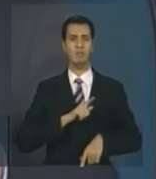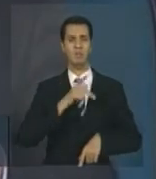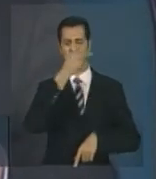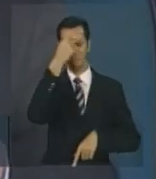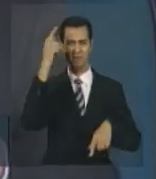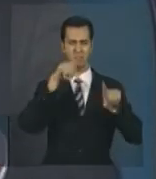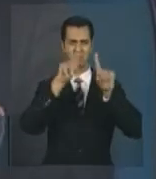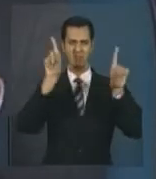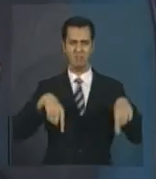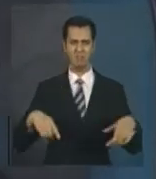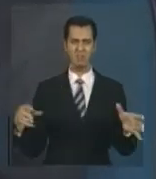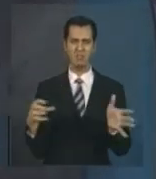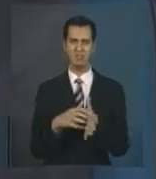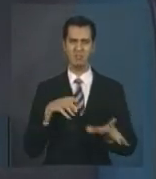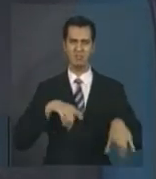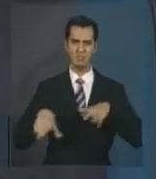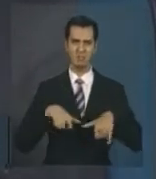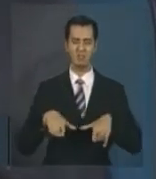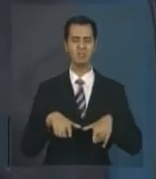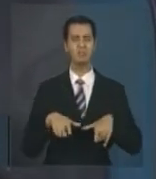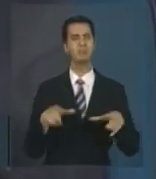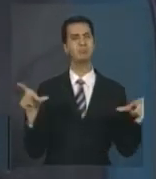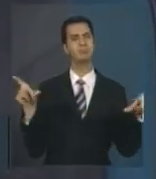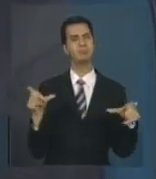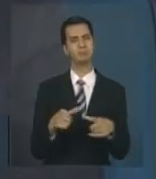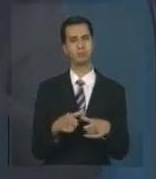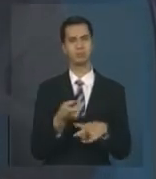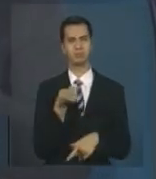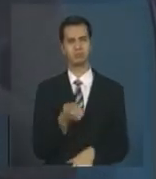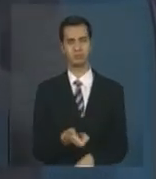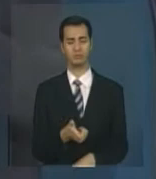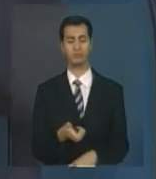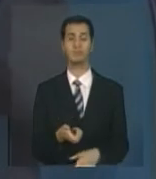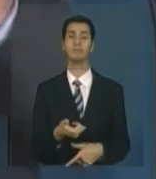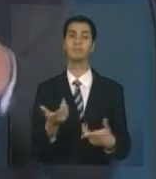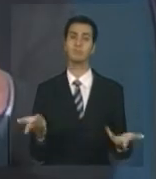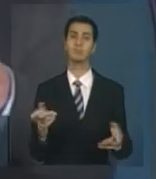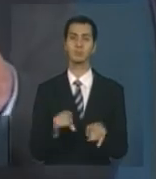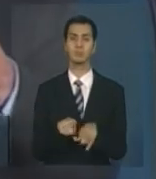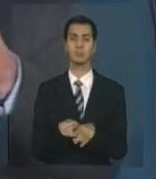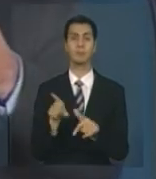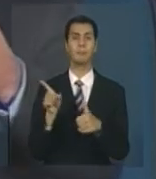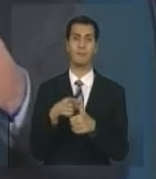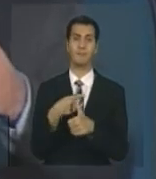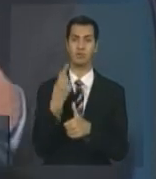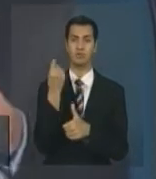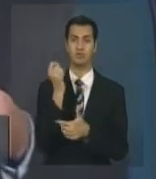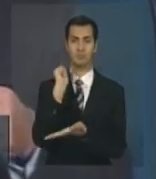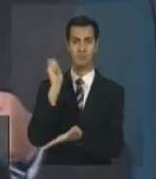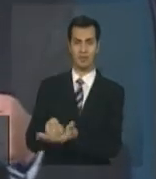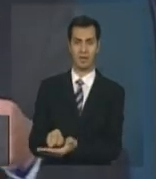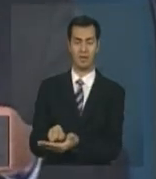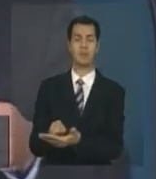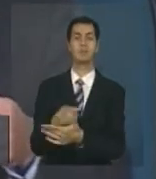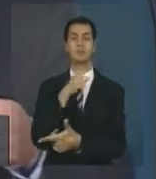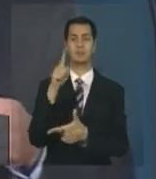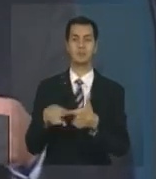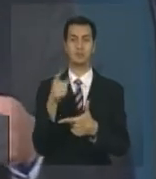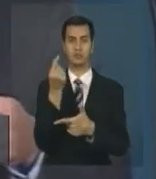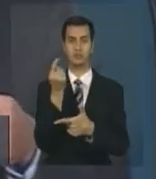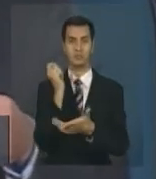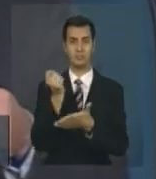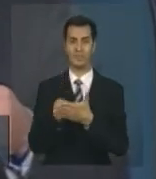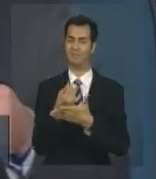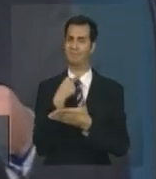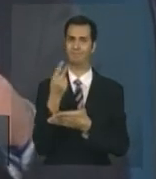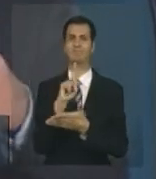muito reduzida. Então, para liberar a segunda parcela, eu tenho que ter a prestação de contas da primeira e a fiscalização